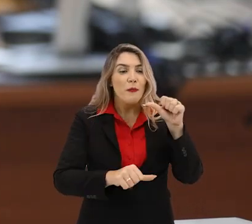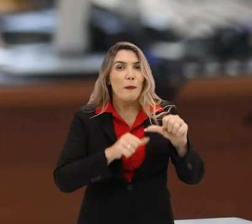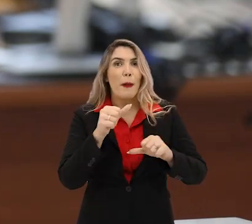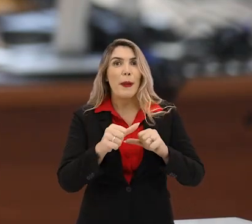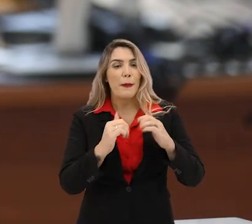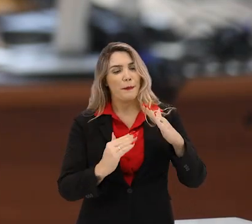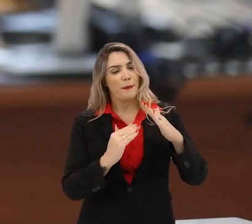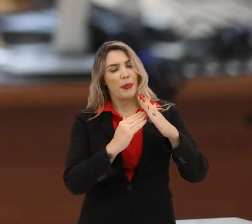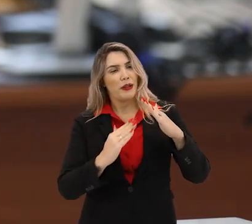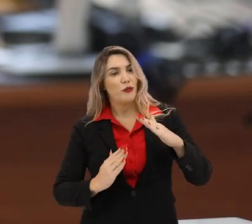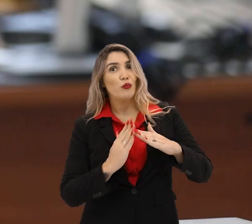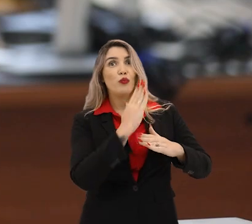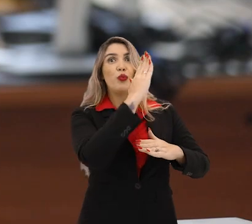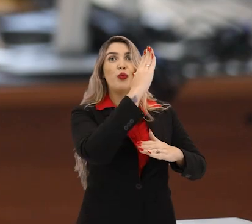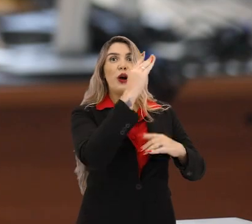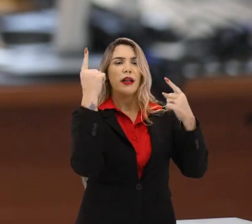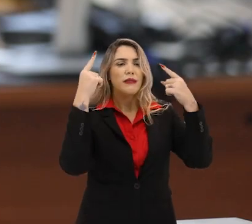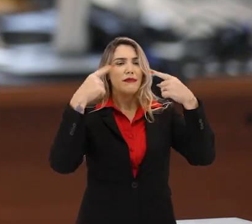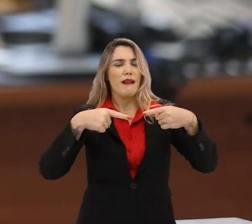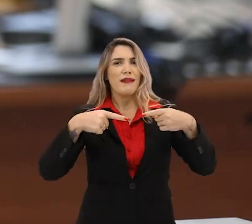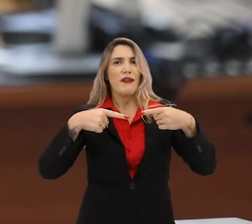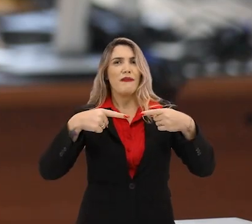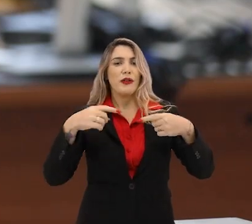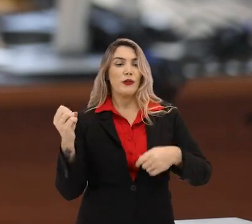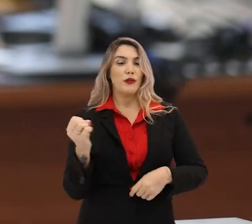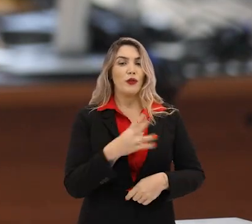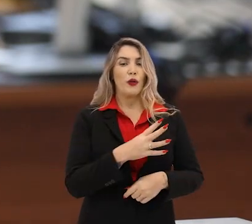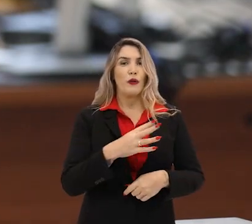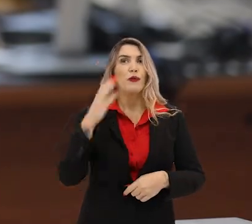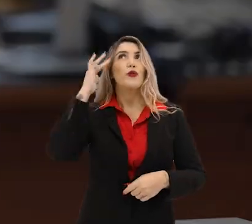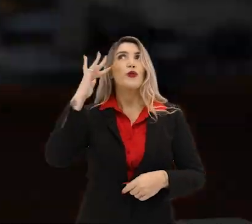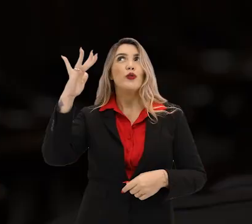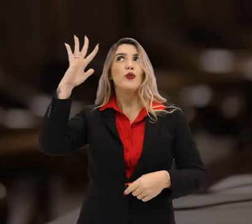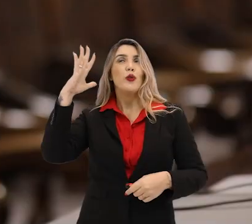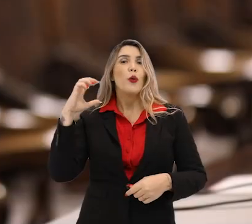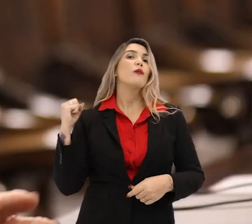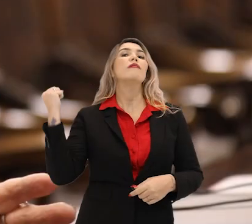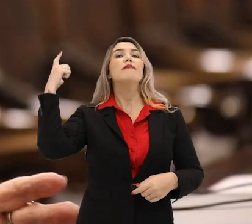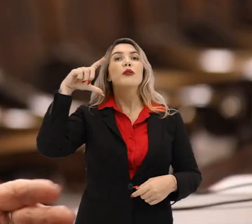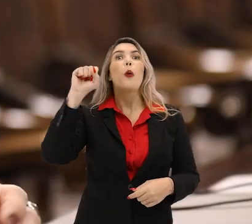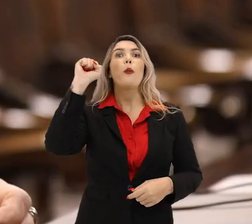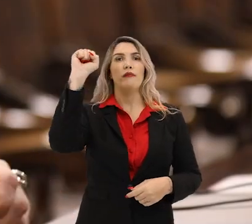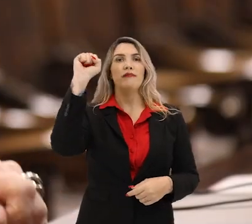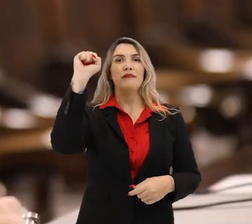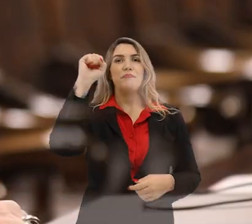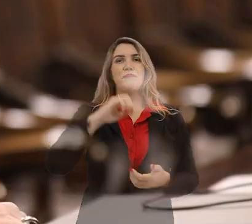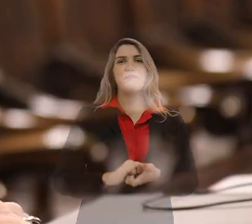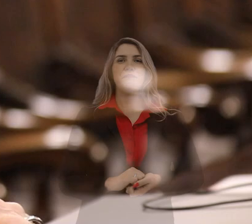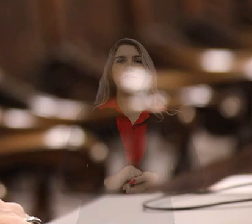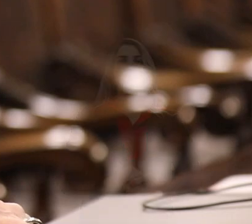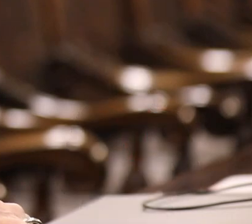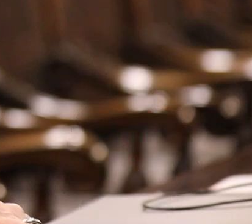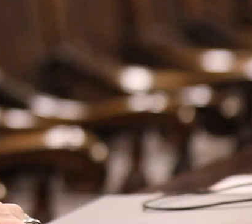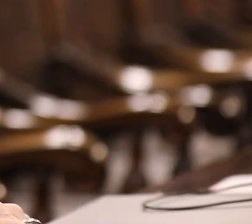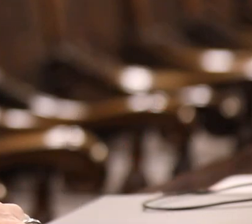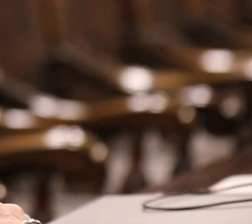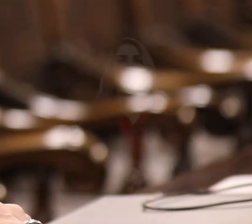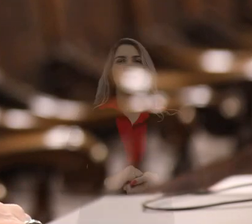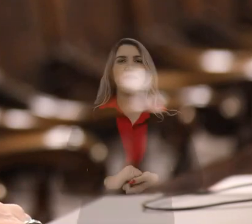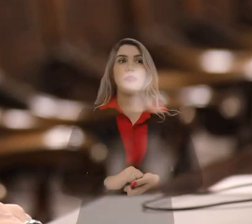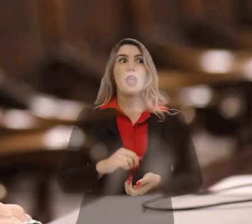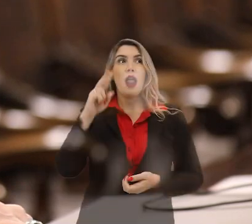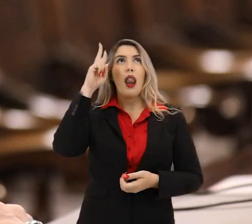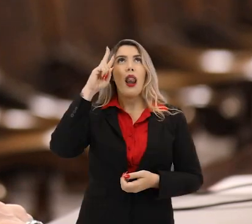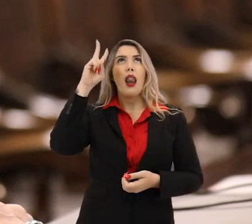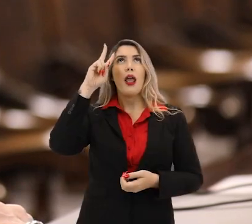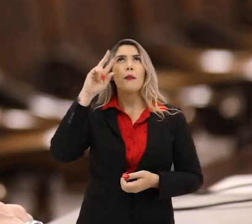reinventar, superar desafios e conquistar novos sonhos. Maria Cristina. Levo comigo